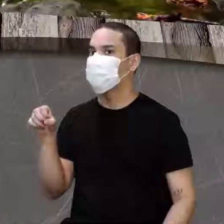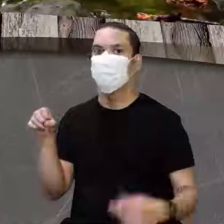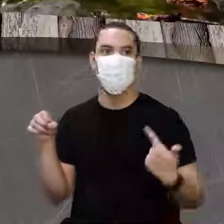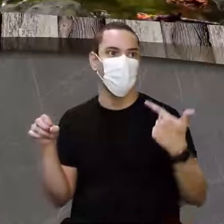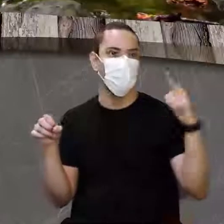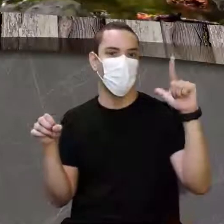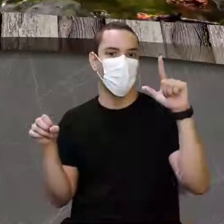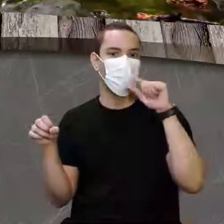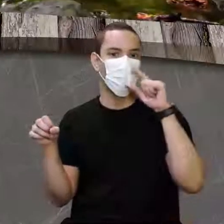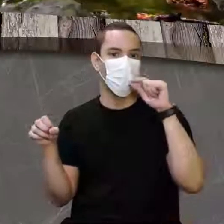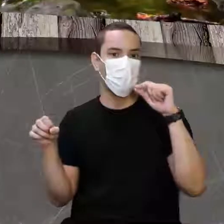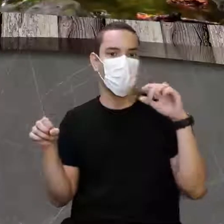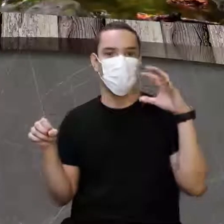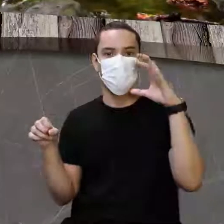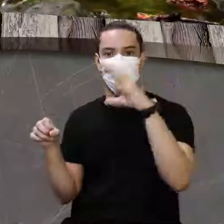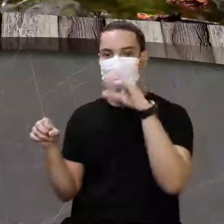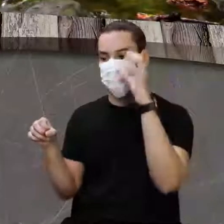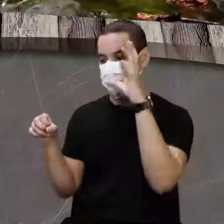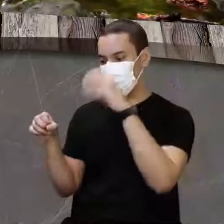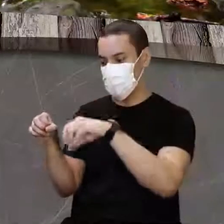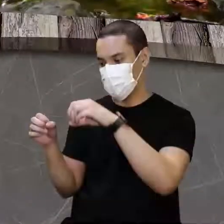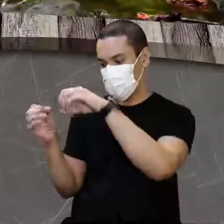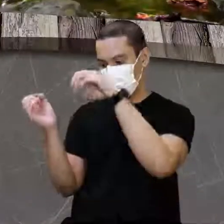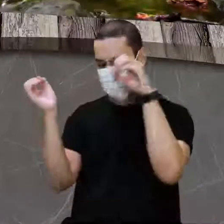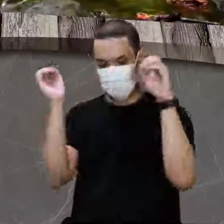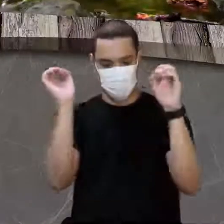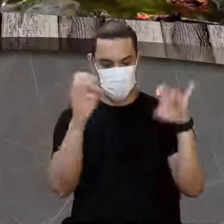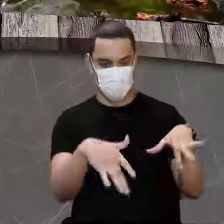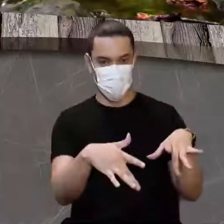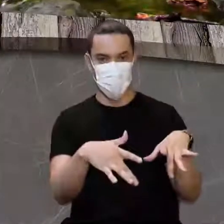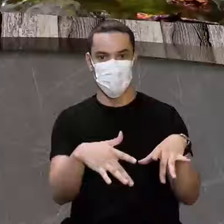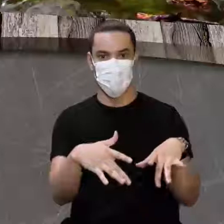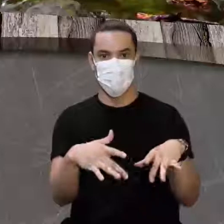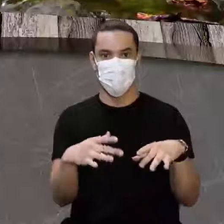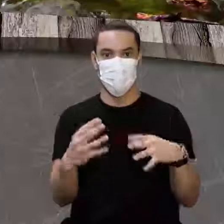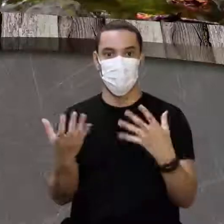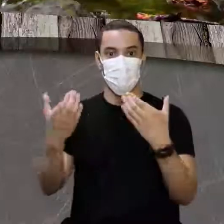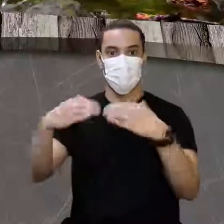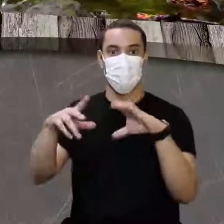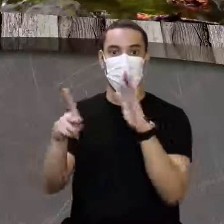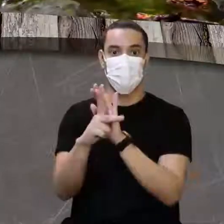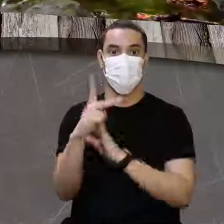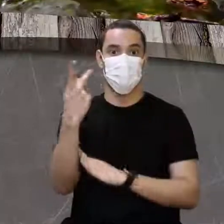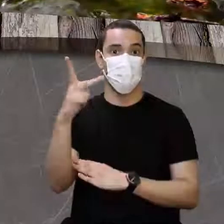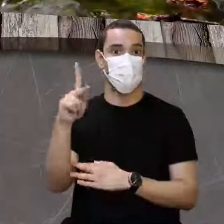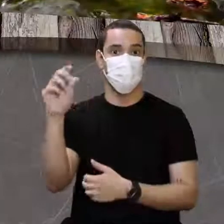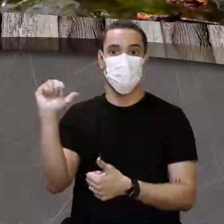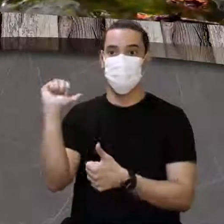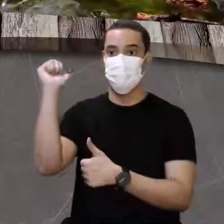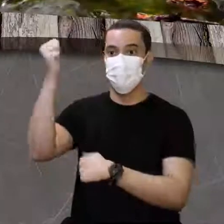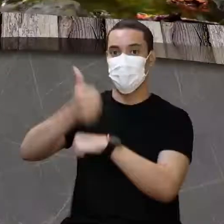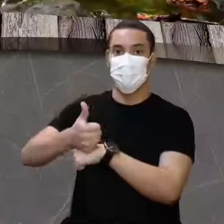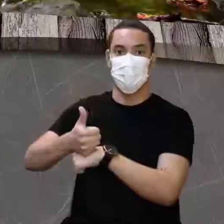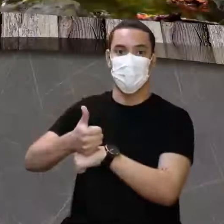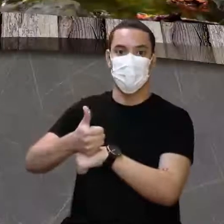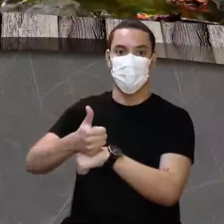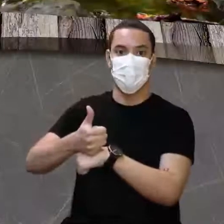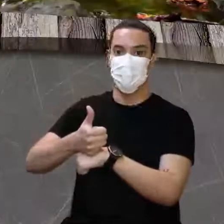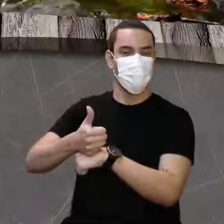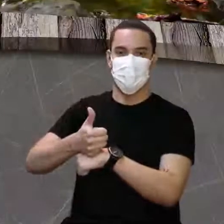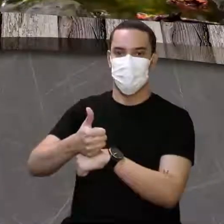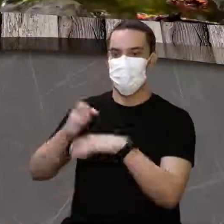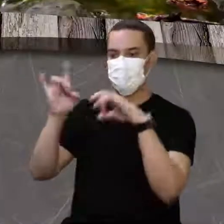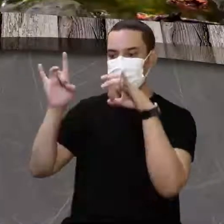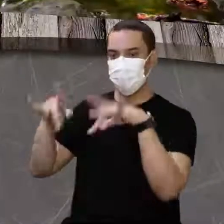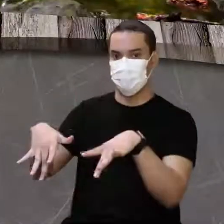outra ave, sabe o que ela faz? Pum! Joga aqueles ovos fora, coloca os ovos dela e vai embora. Ela não vai gastar